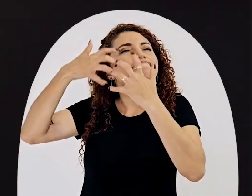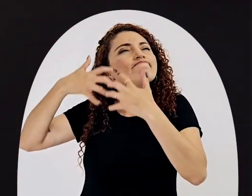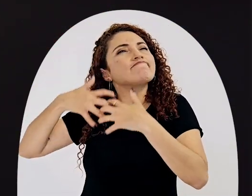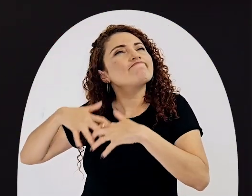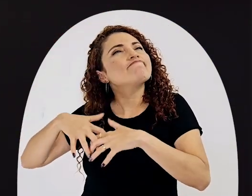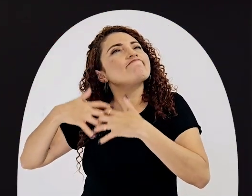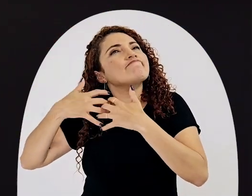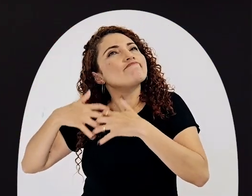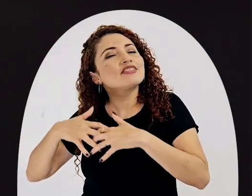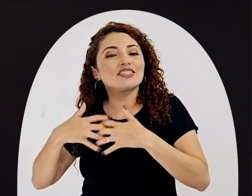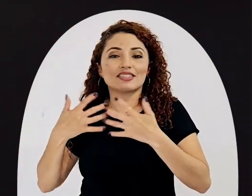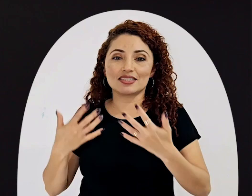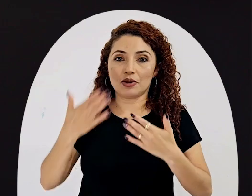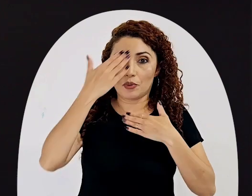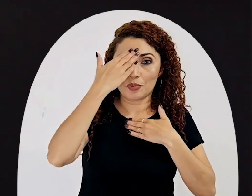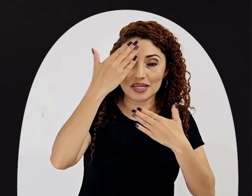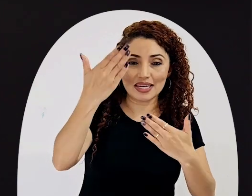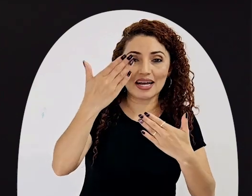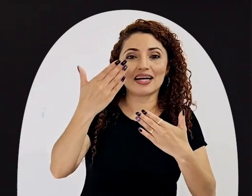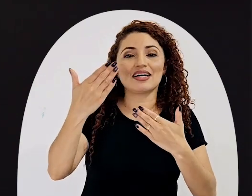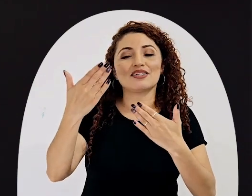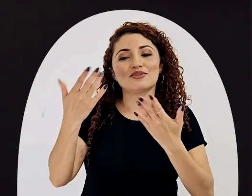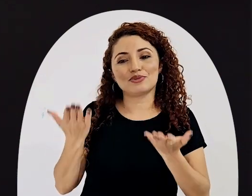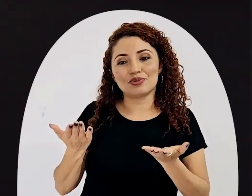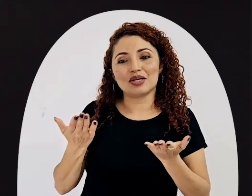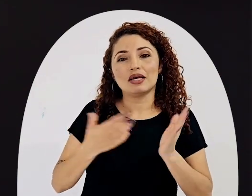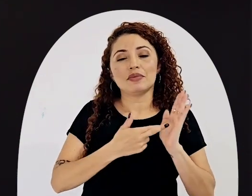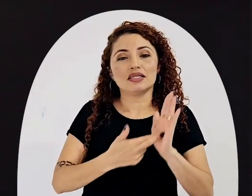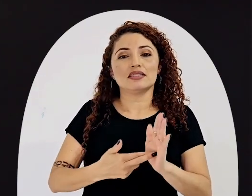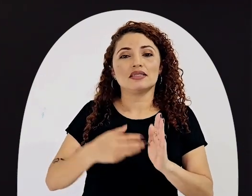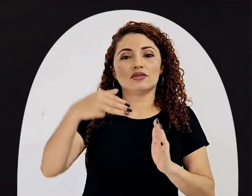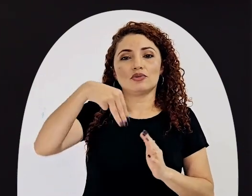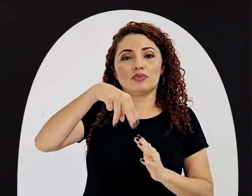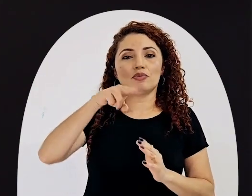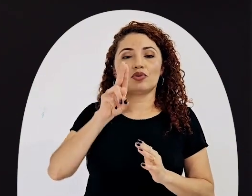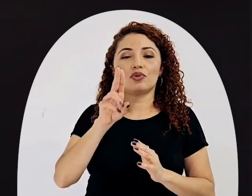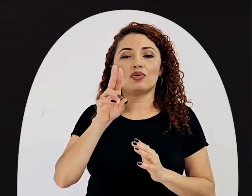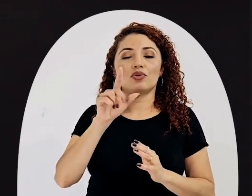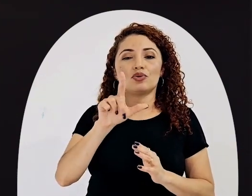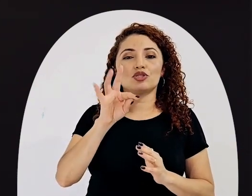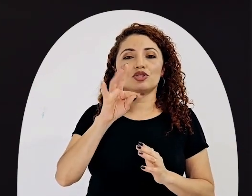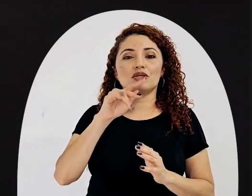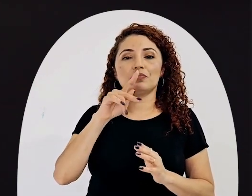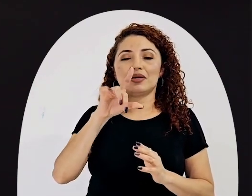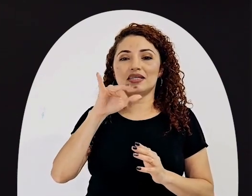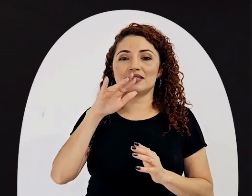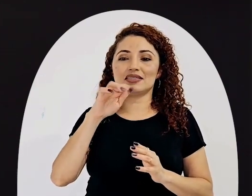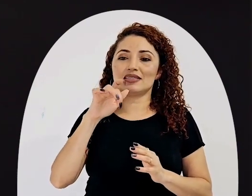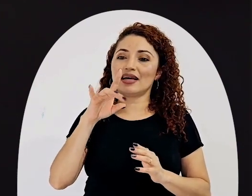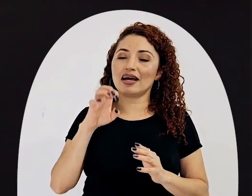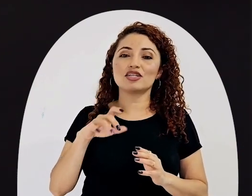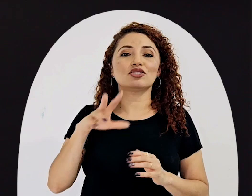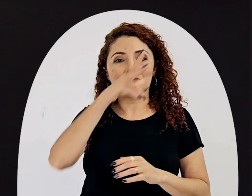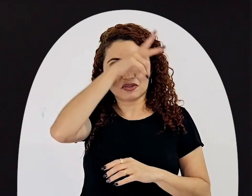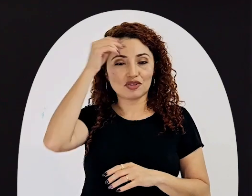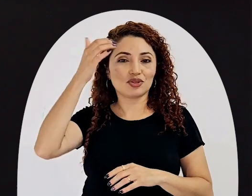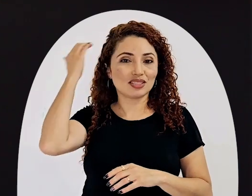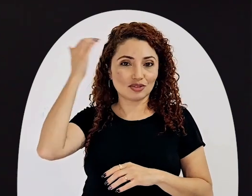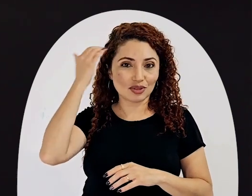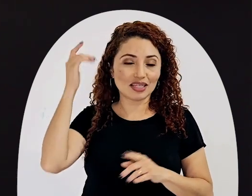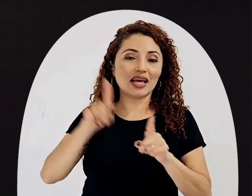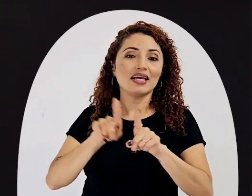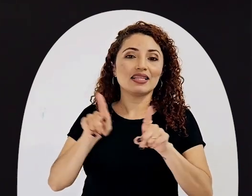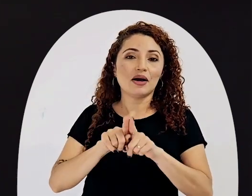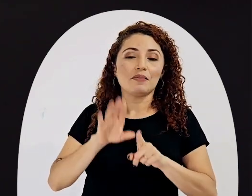da Multiplicidade, da Prefeitura de Santo André, do consórcio por também nos ceder aqui esse espaço, né, para realizar esse